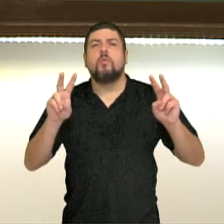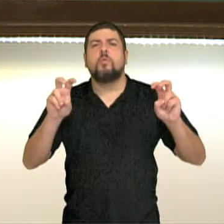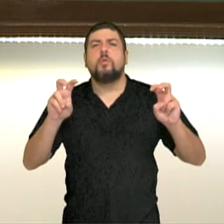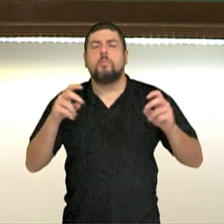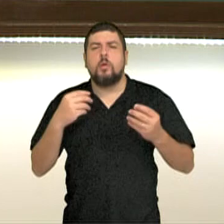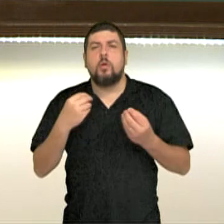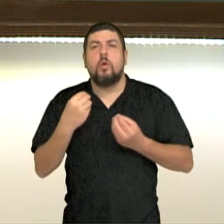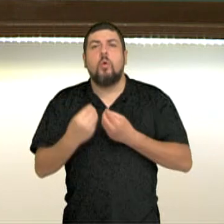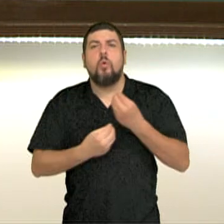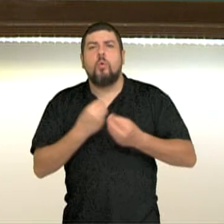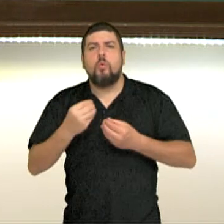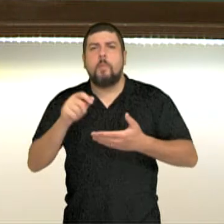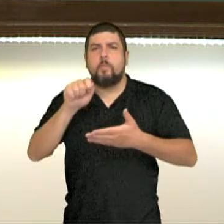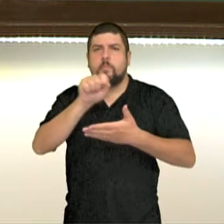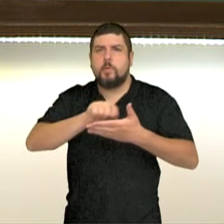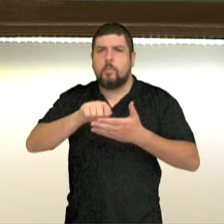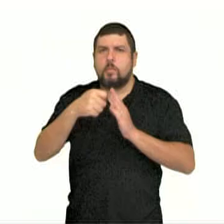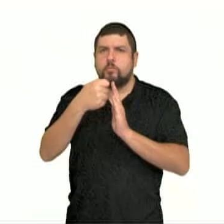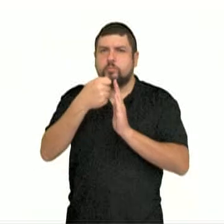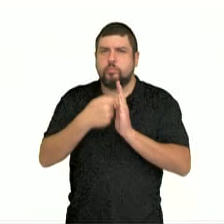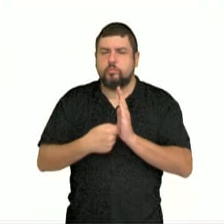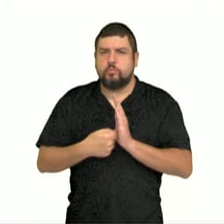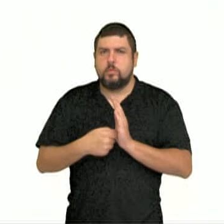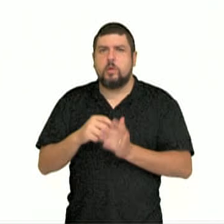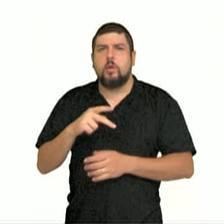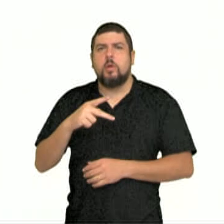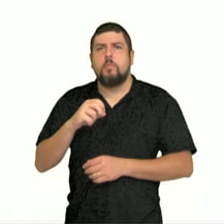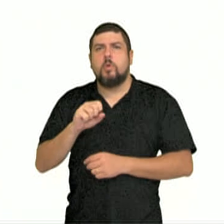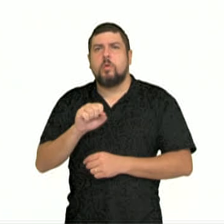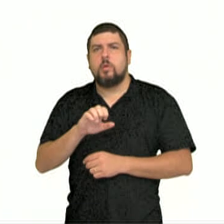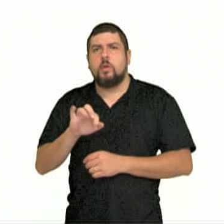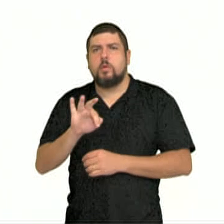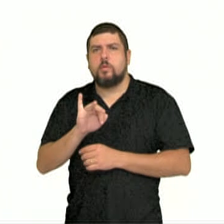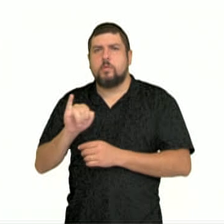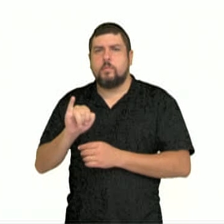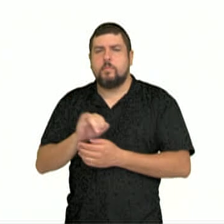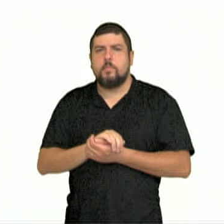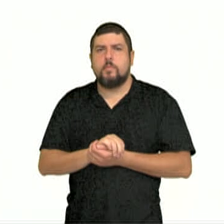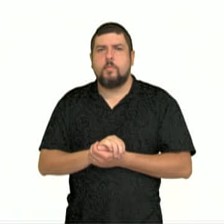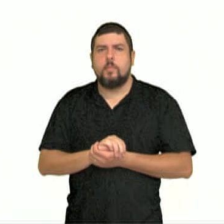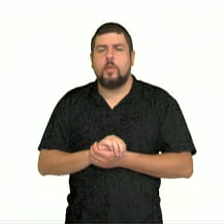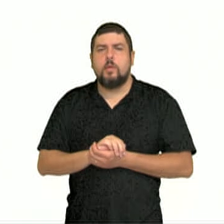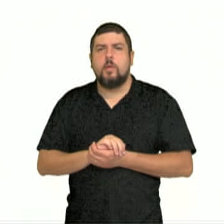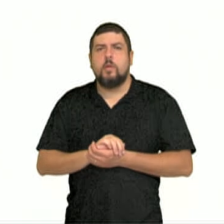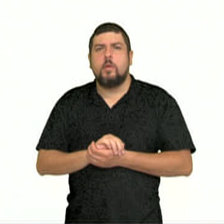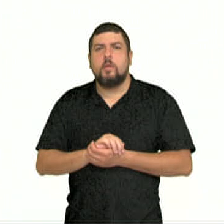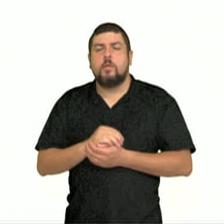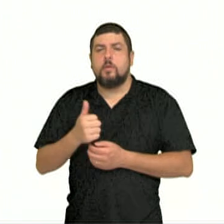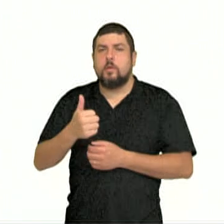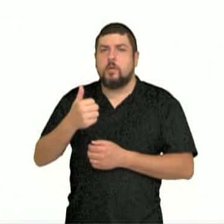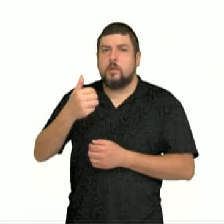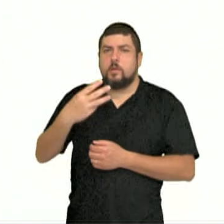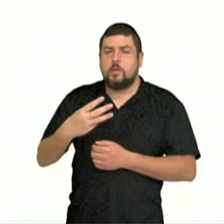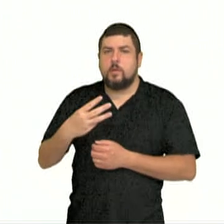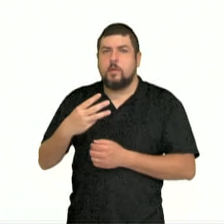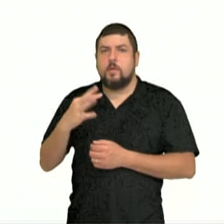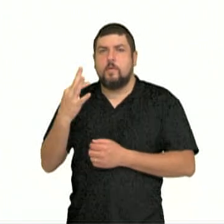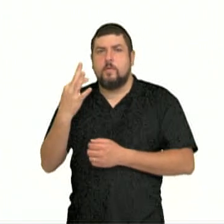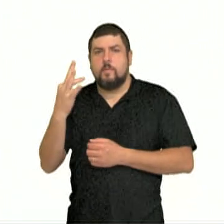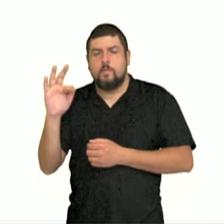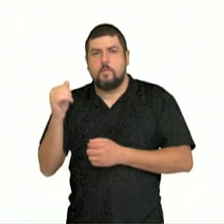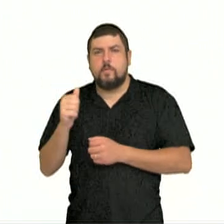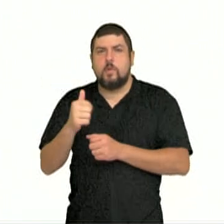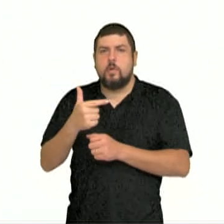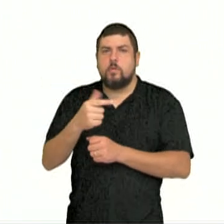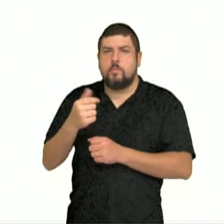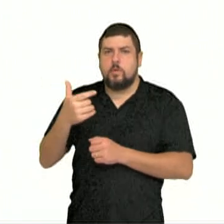como escreve Álvaro Posselt? Isso foi escrito por José Nunes no dia 13 de fevereiro de 2020. O Álvaro